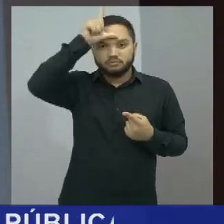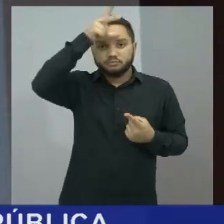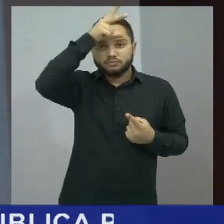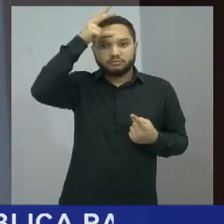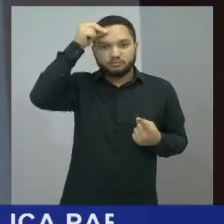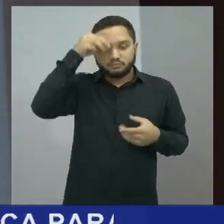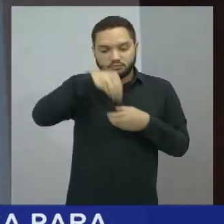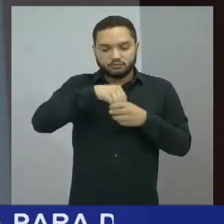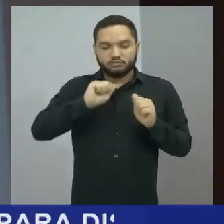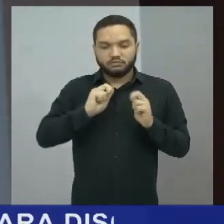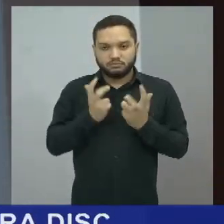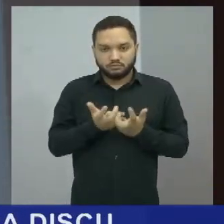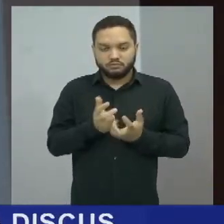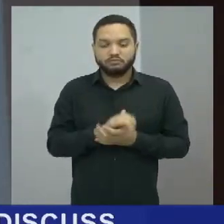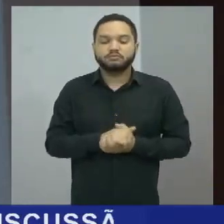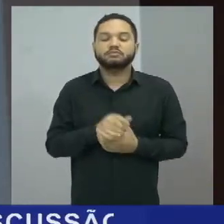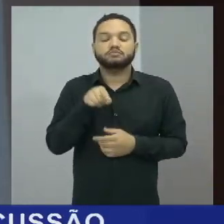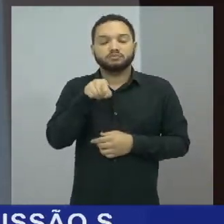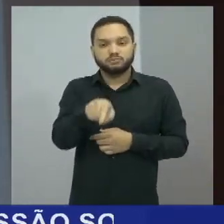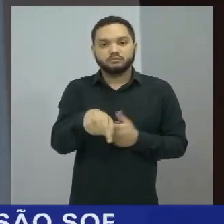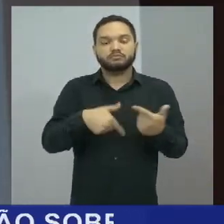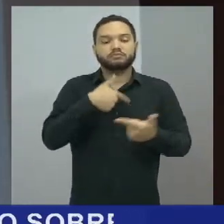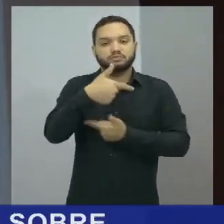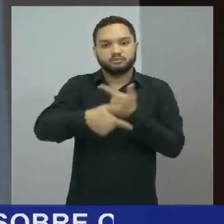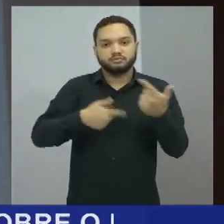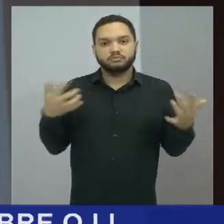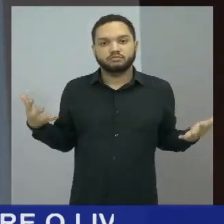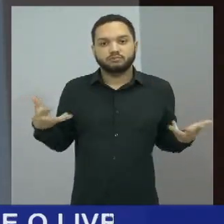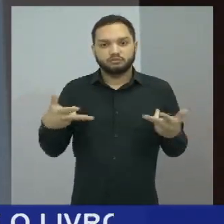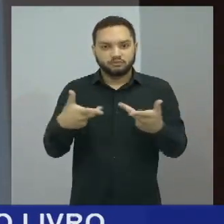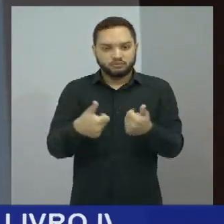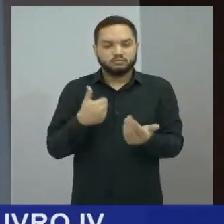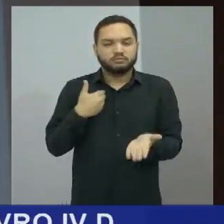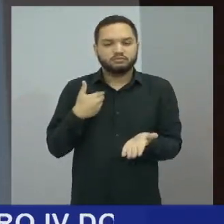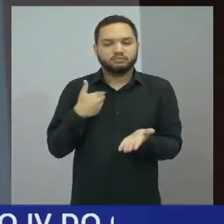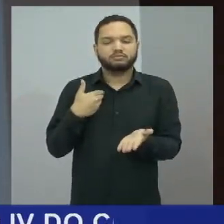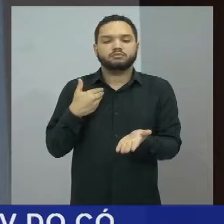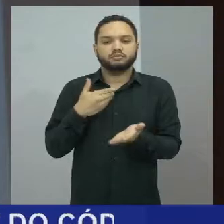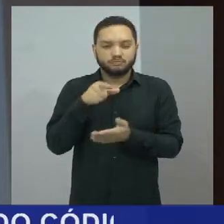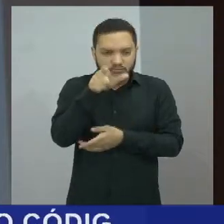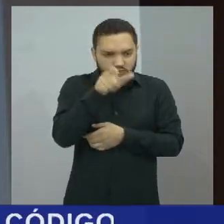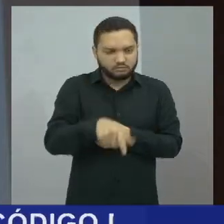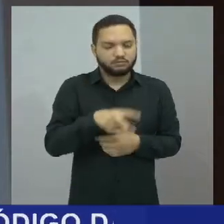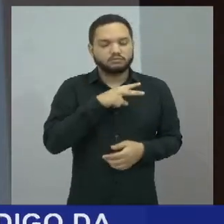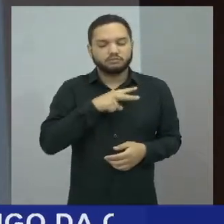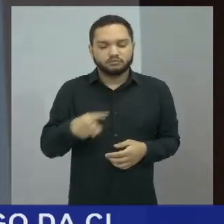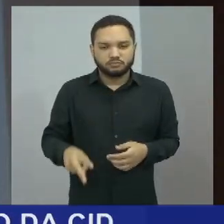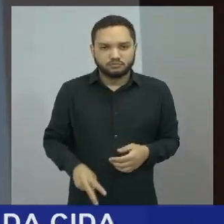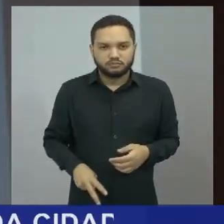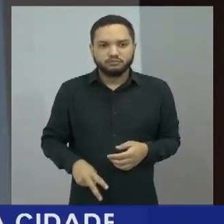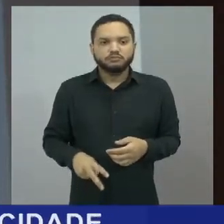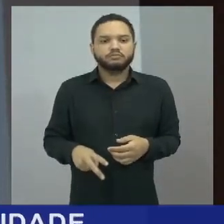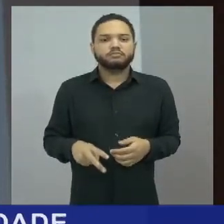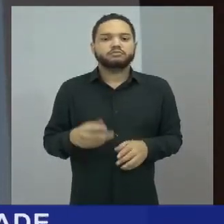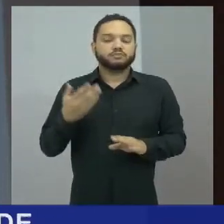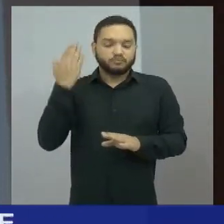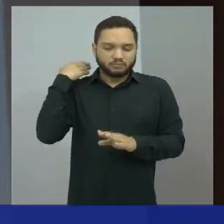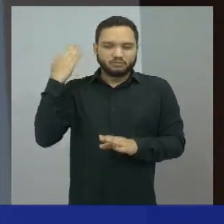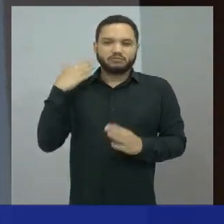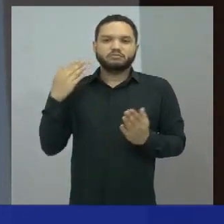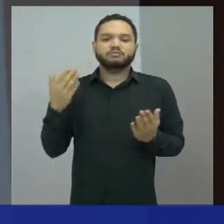Câmara, que tem feito um grande trabalho na cidade, desde enquanto vereador na legislatura